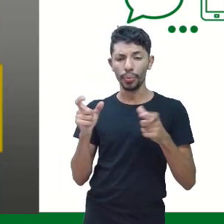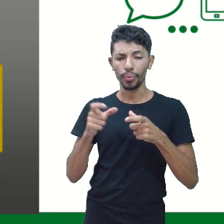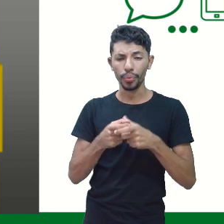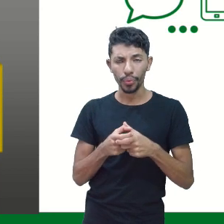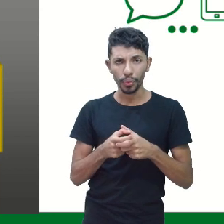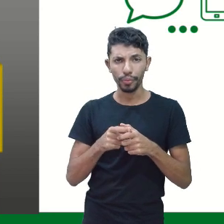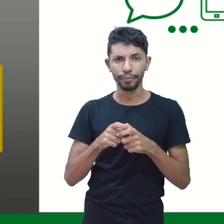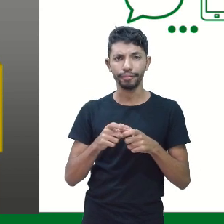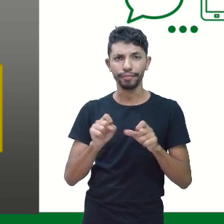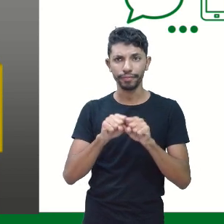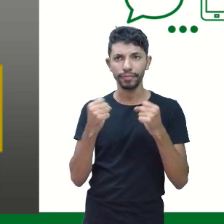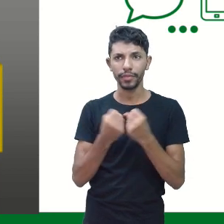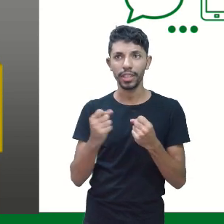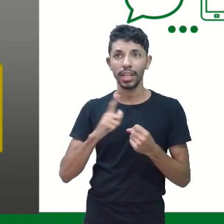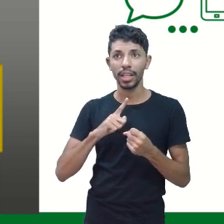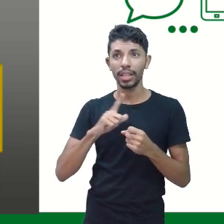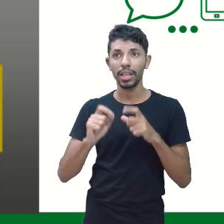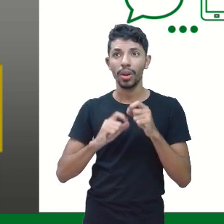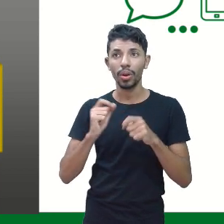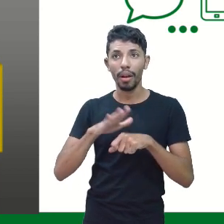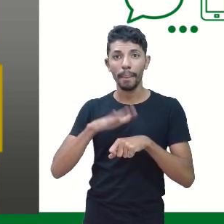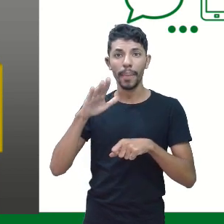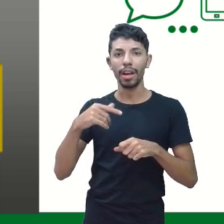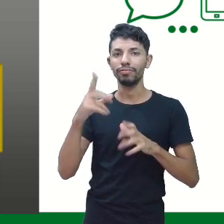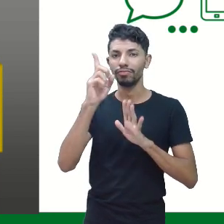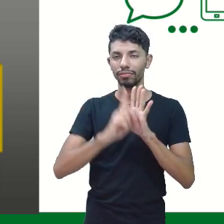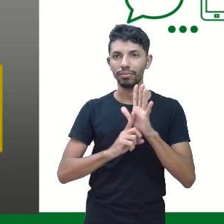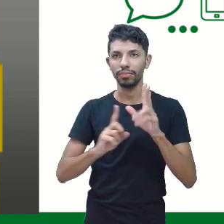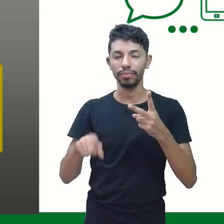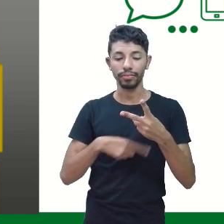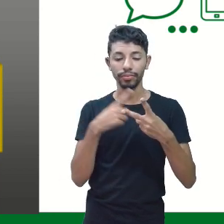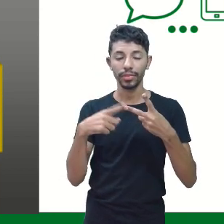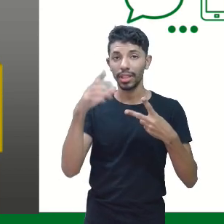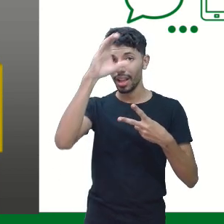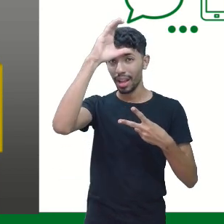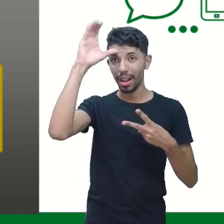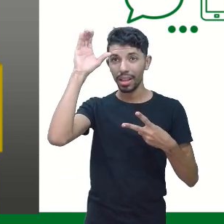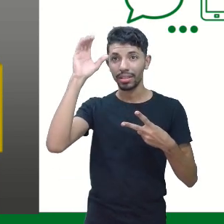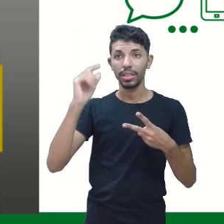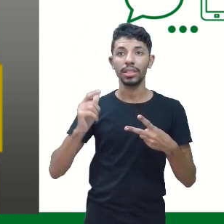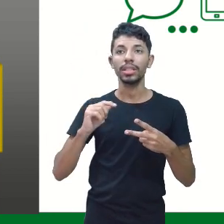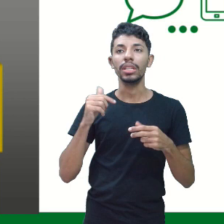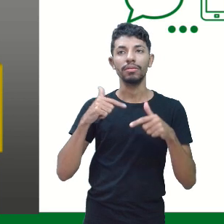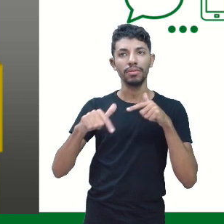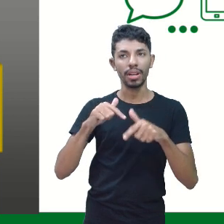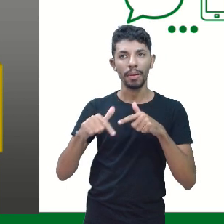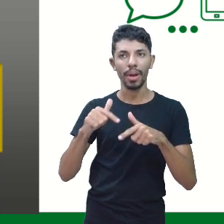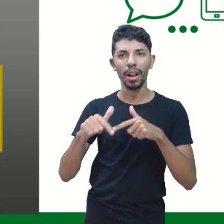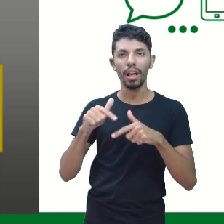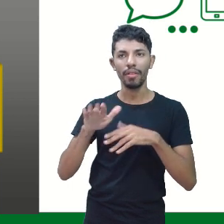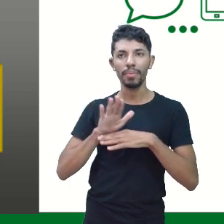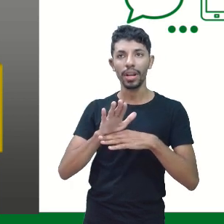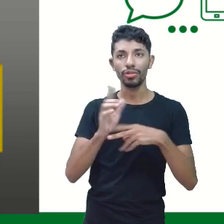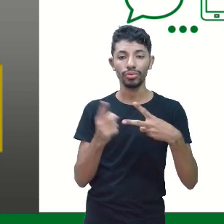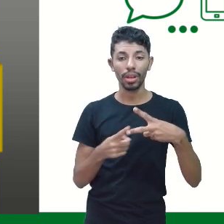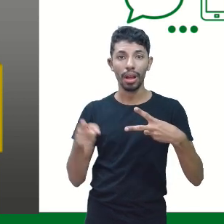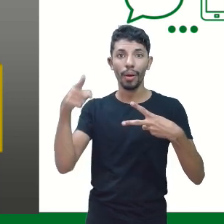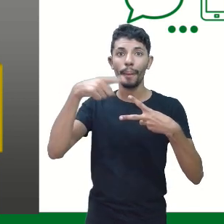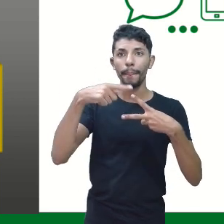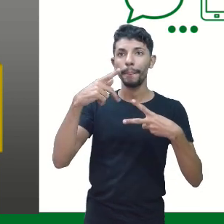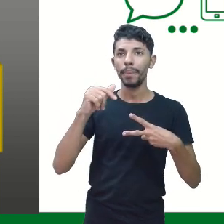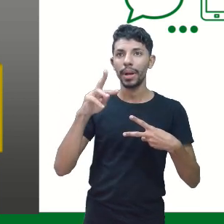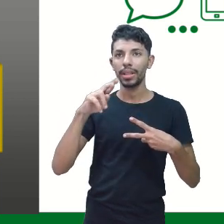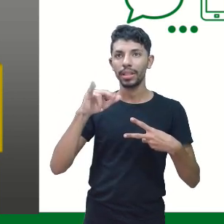maior quantidade de direitos, né? Os clientes, eles trabalhavam para os patrícios, né? Geralmente eram